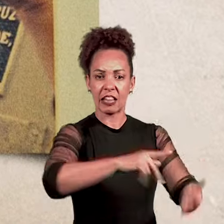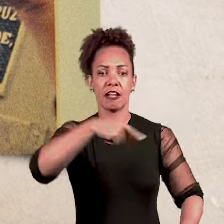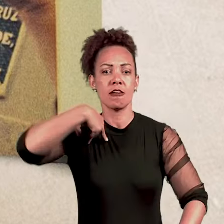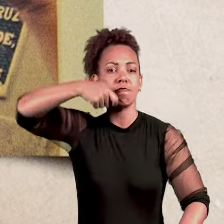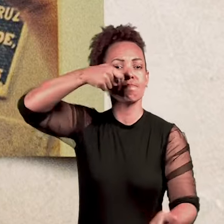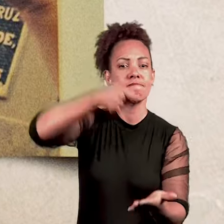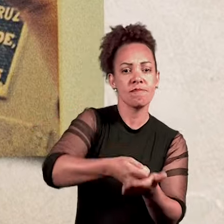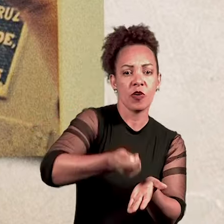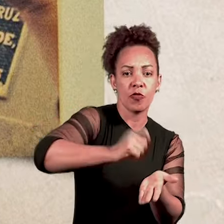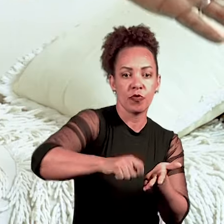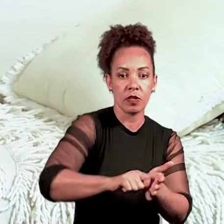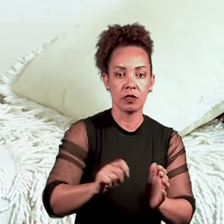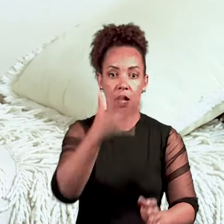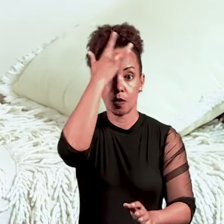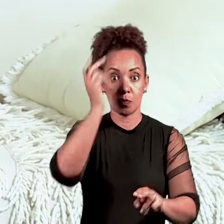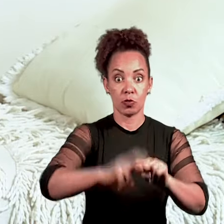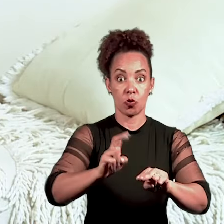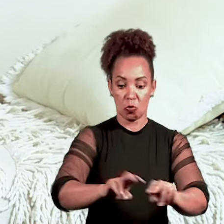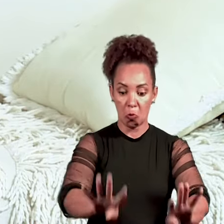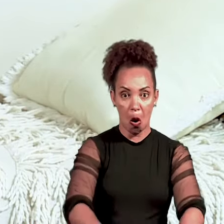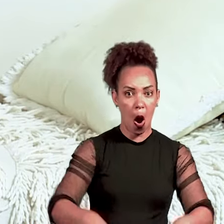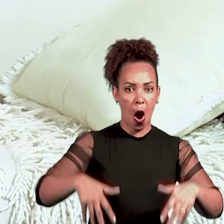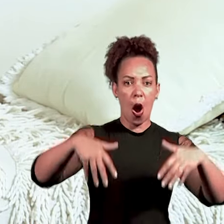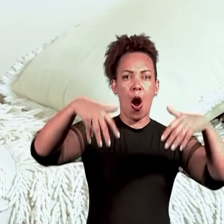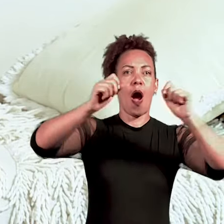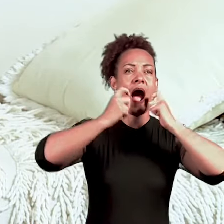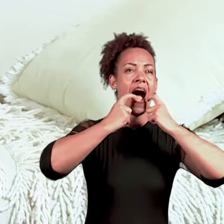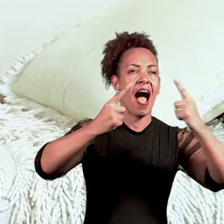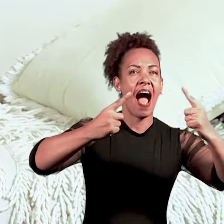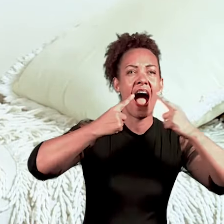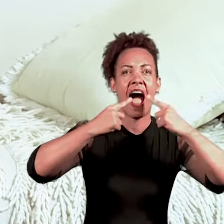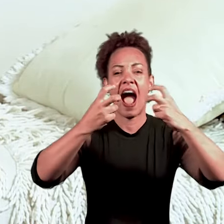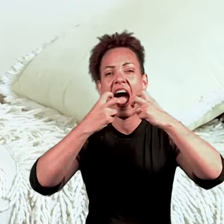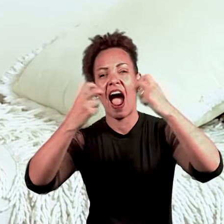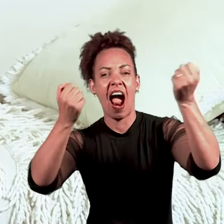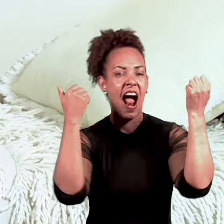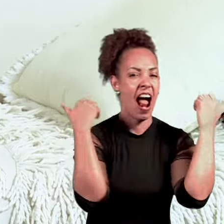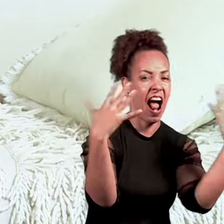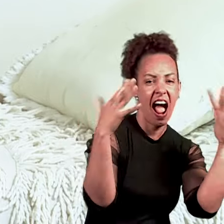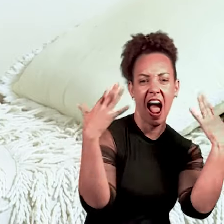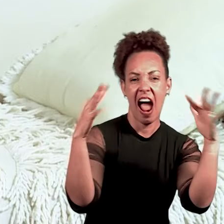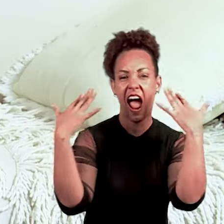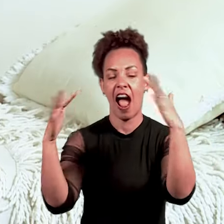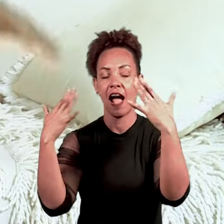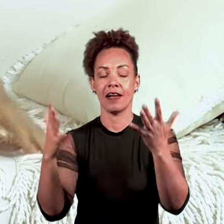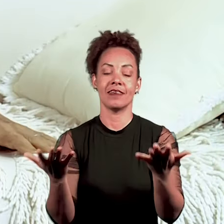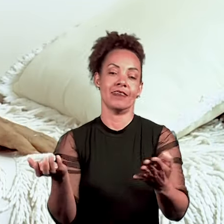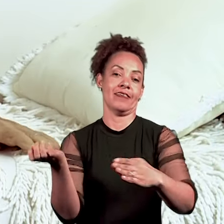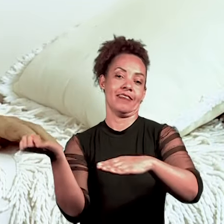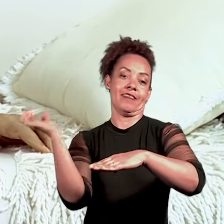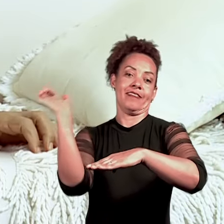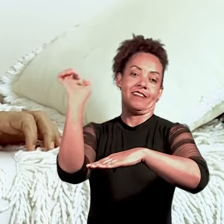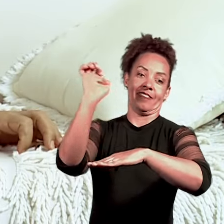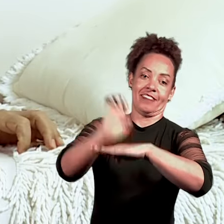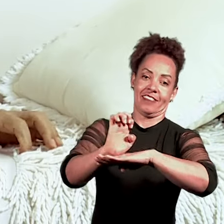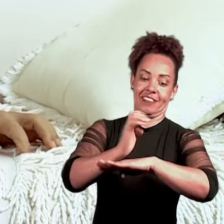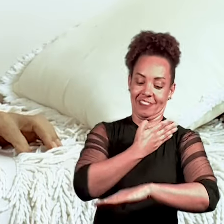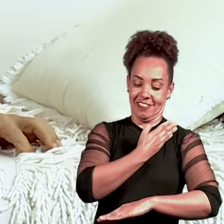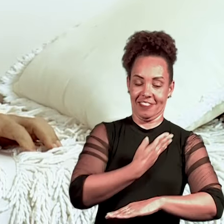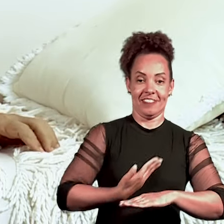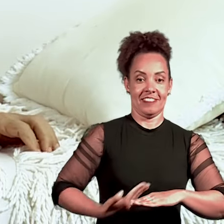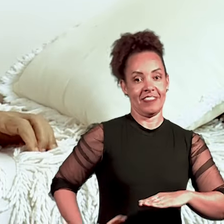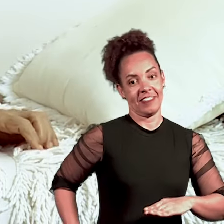se levantou numa turba de aos gritos, as louvações. Estava estadualizada